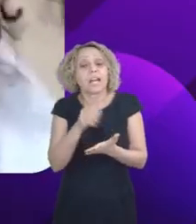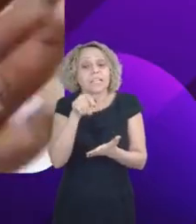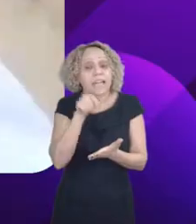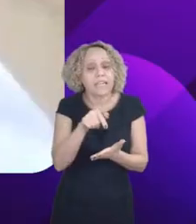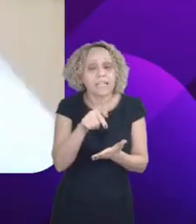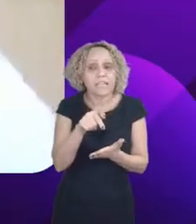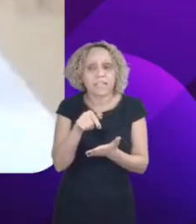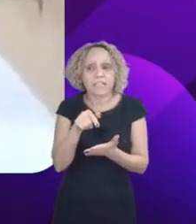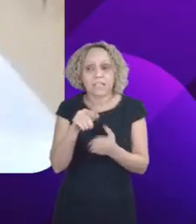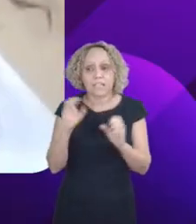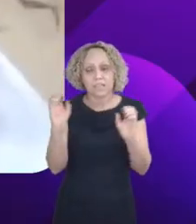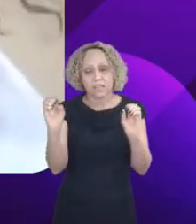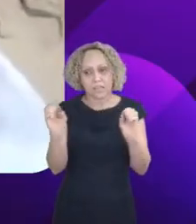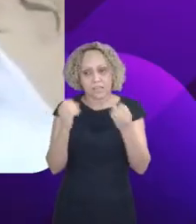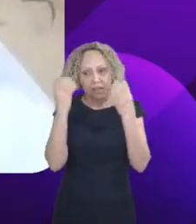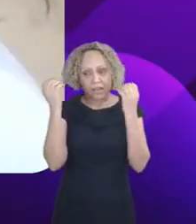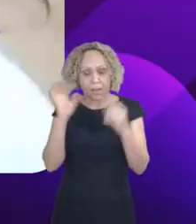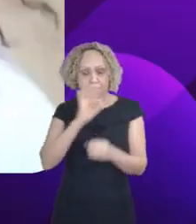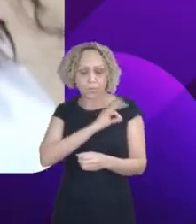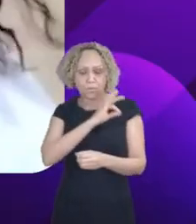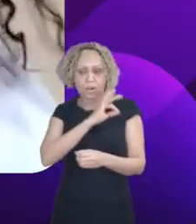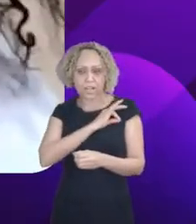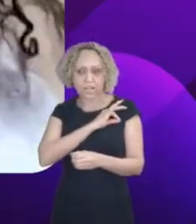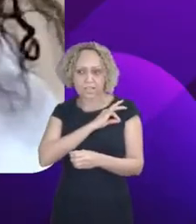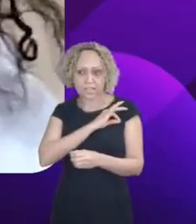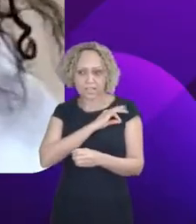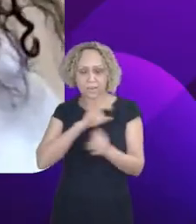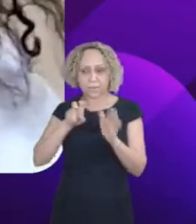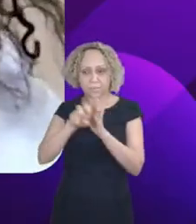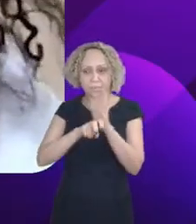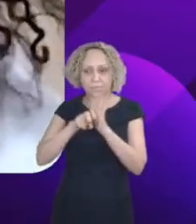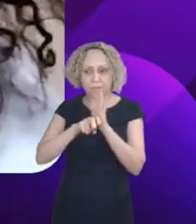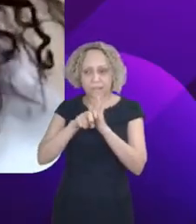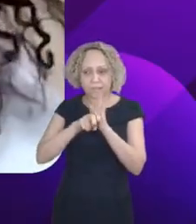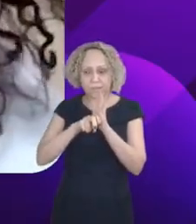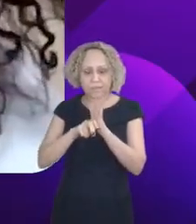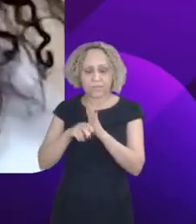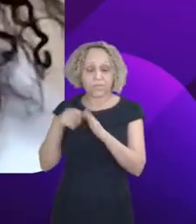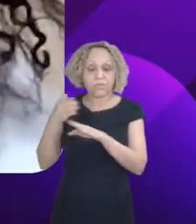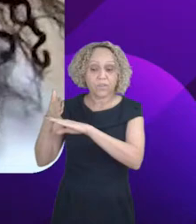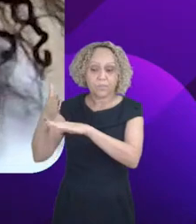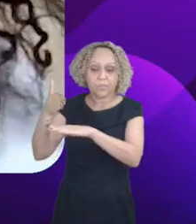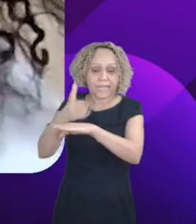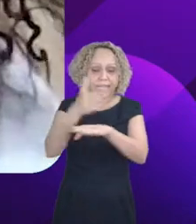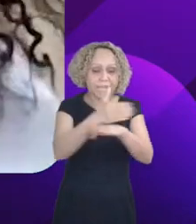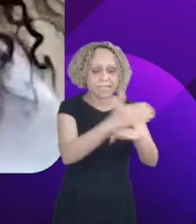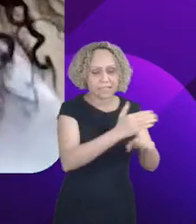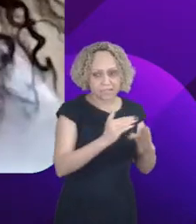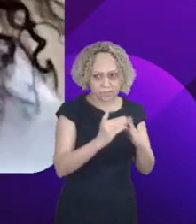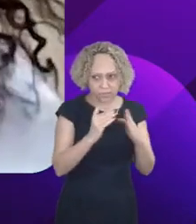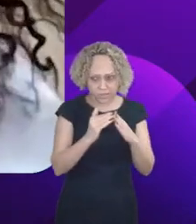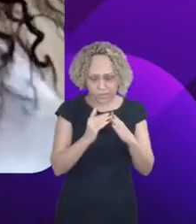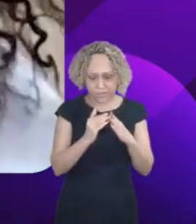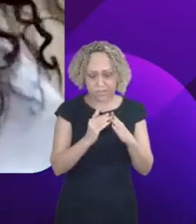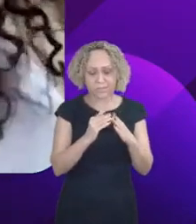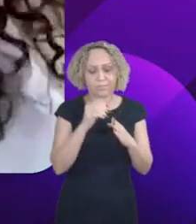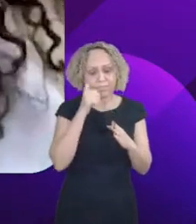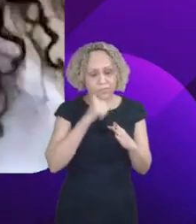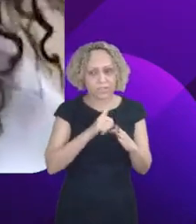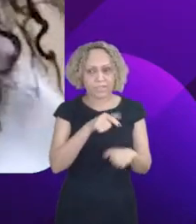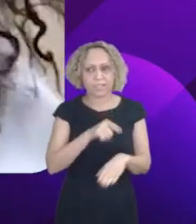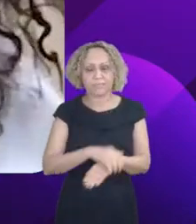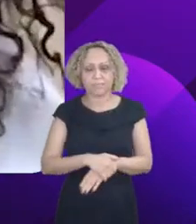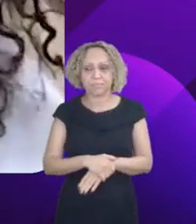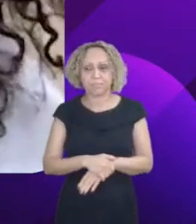acompanha ela em diversos momentos da sua vida, para que ela se sinta segura. Nós trabalhamos com 2 peculiaridades: o combate,